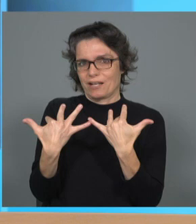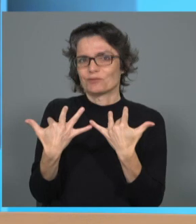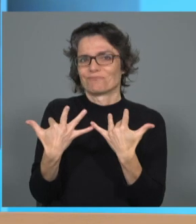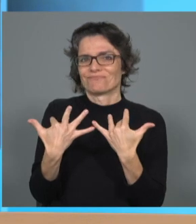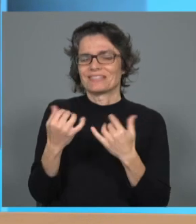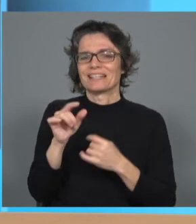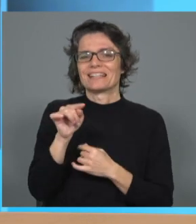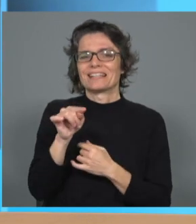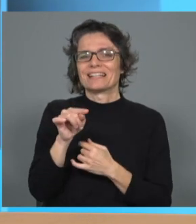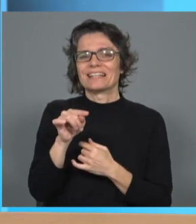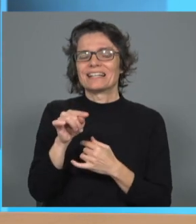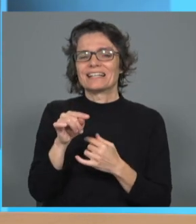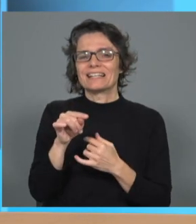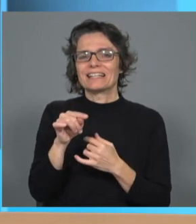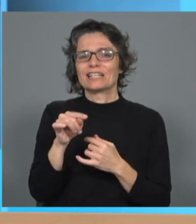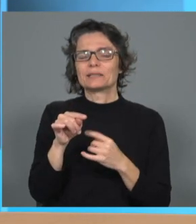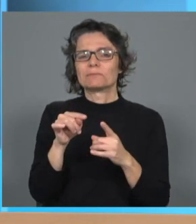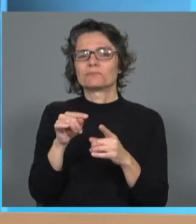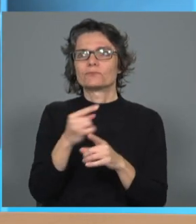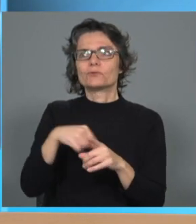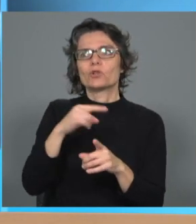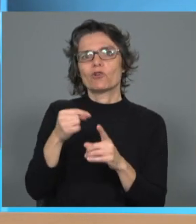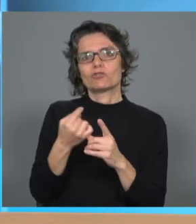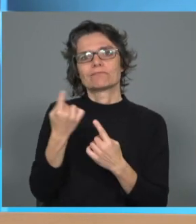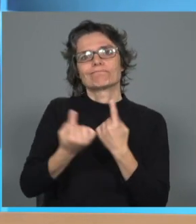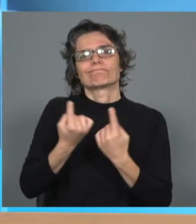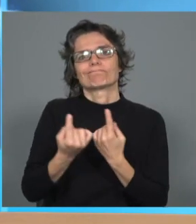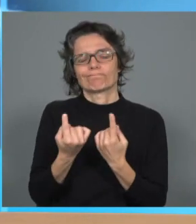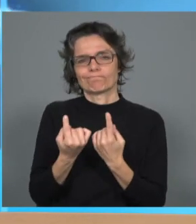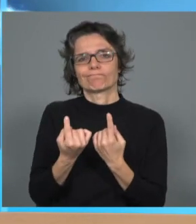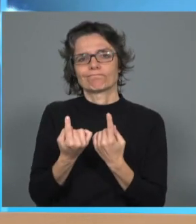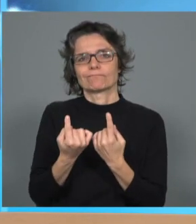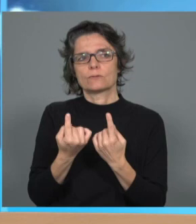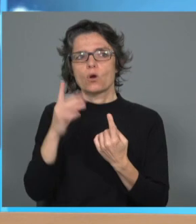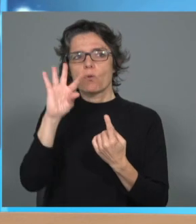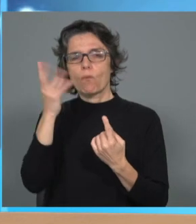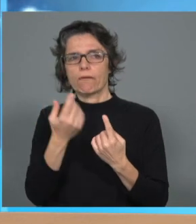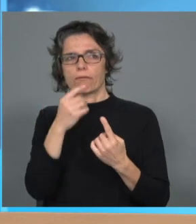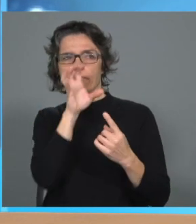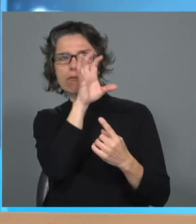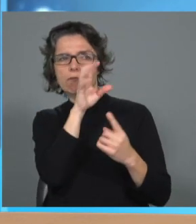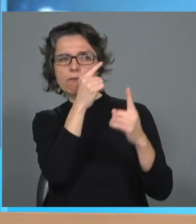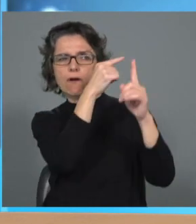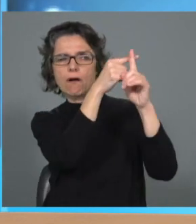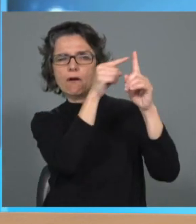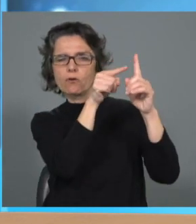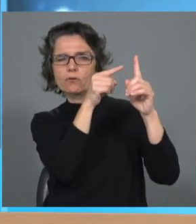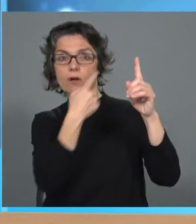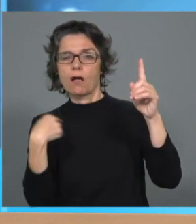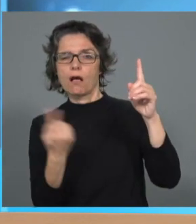contágio. E às vezes temos tendência no relacionamento com estes símbolos, estarmos um bocadinho